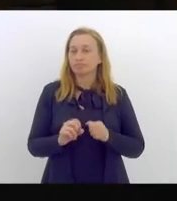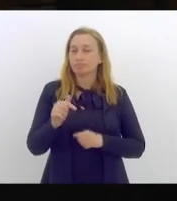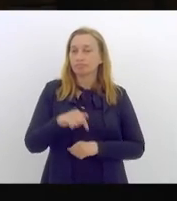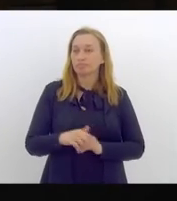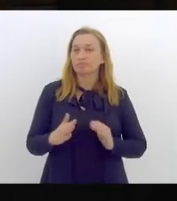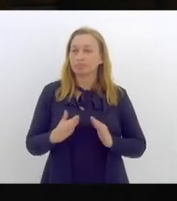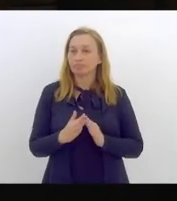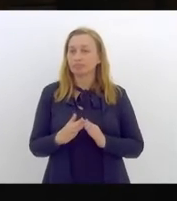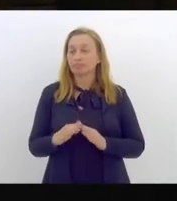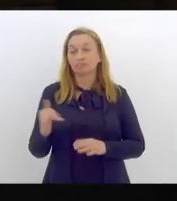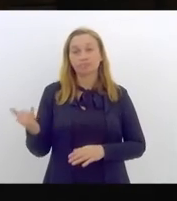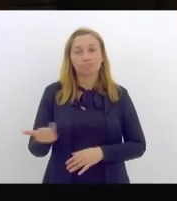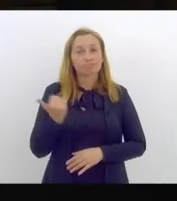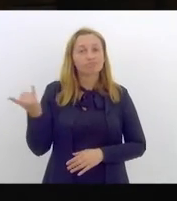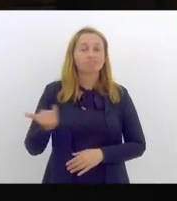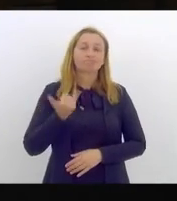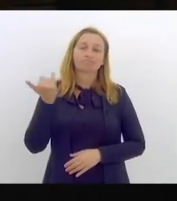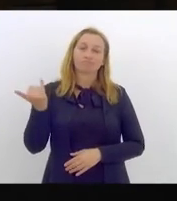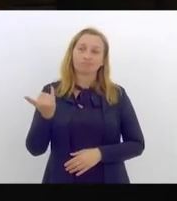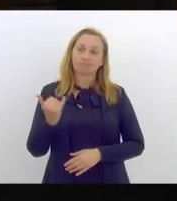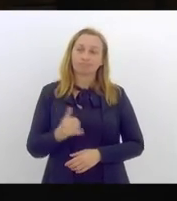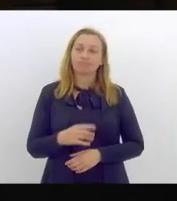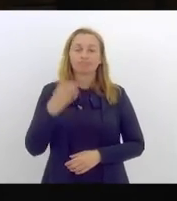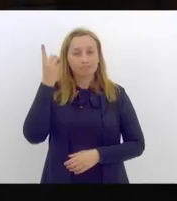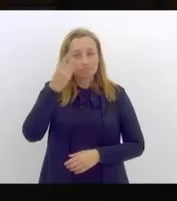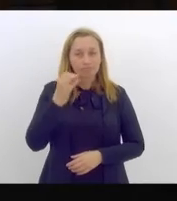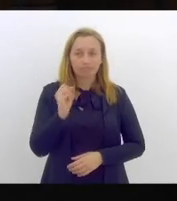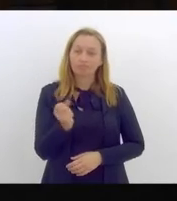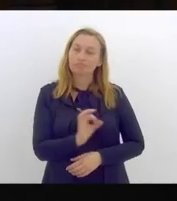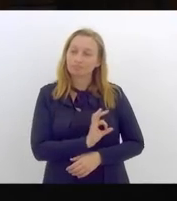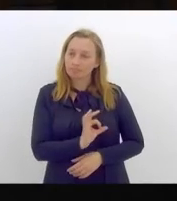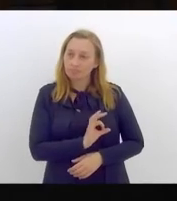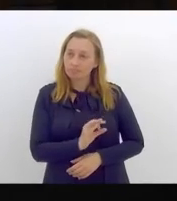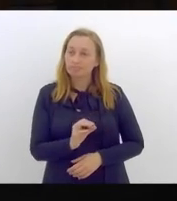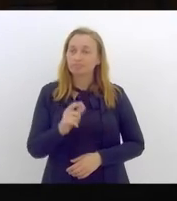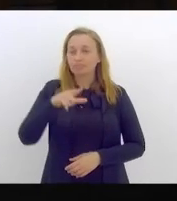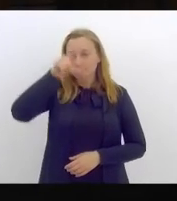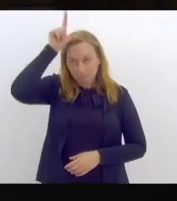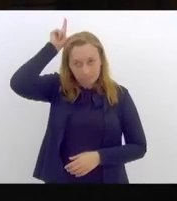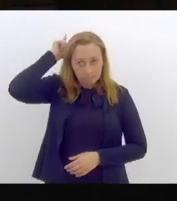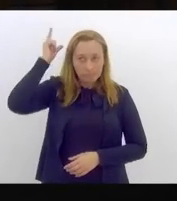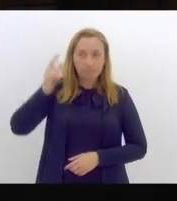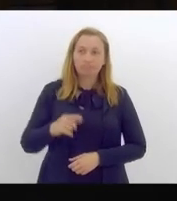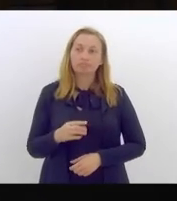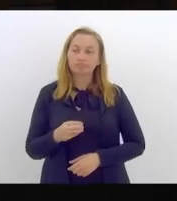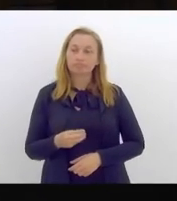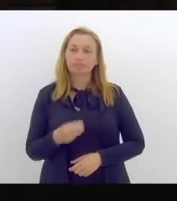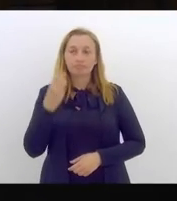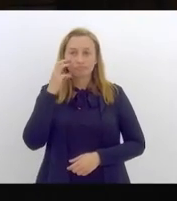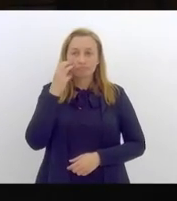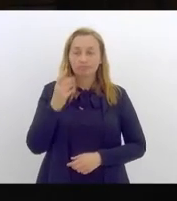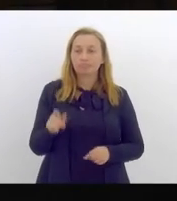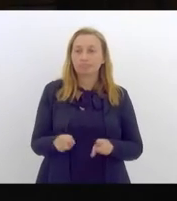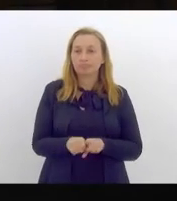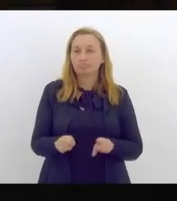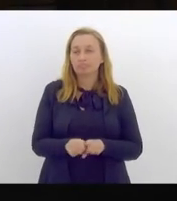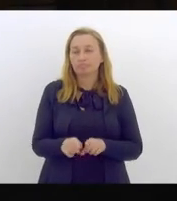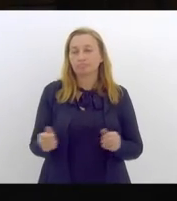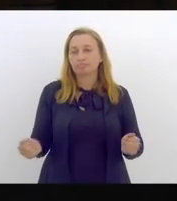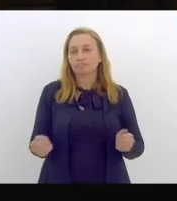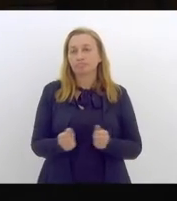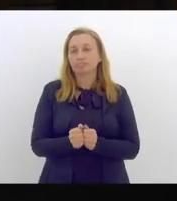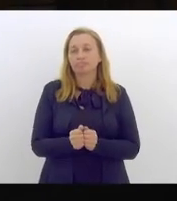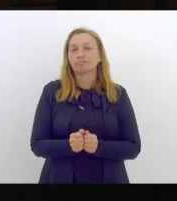nessa casa importantíssimo, da qual deputada Marta Rocha, deputado Luiz Paulo e deputado Valdec também acrescem